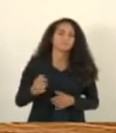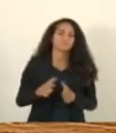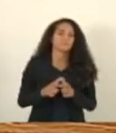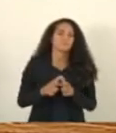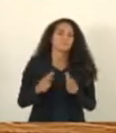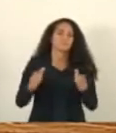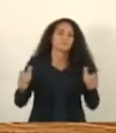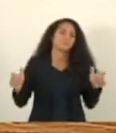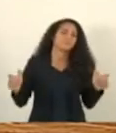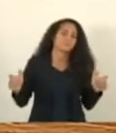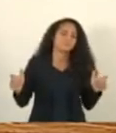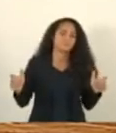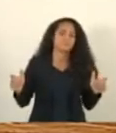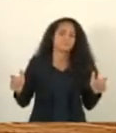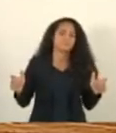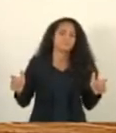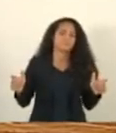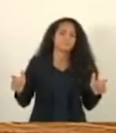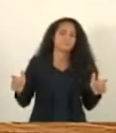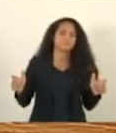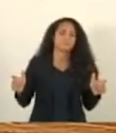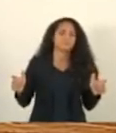capacidade